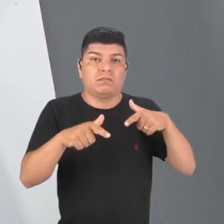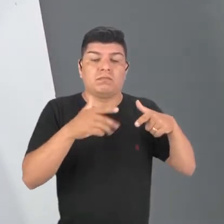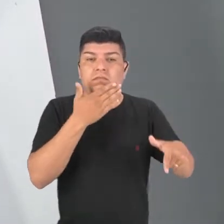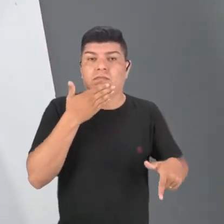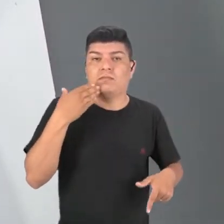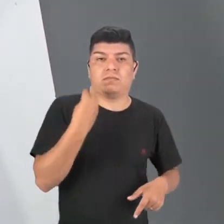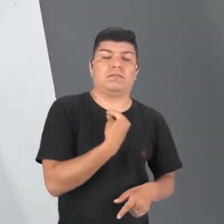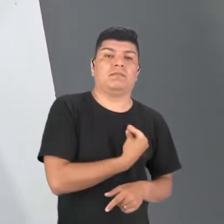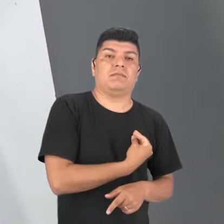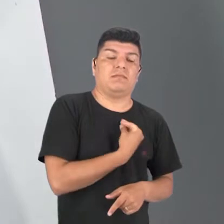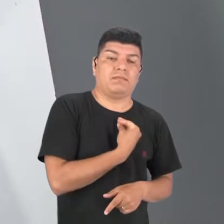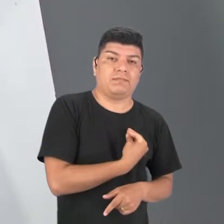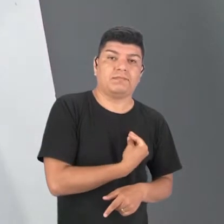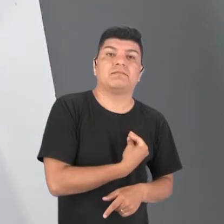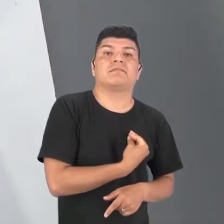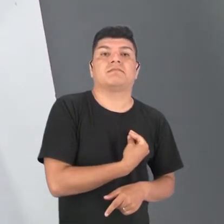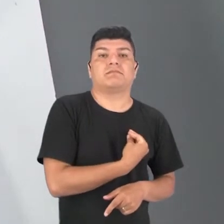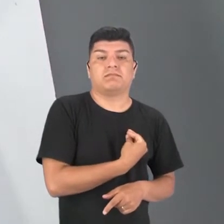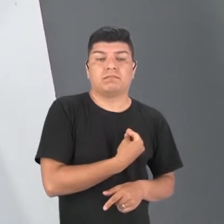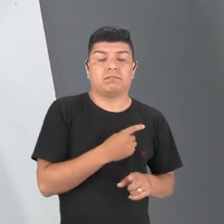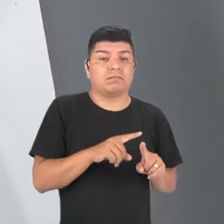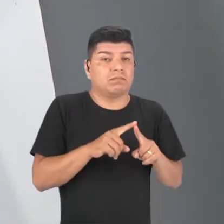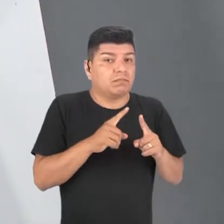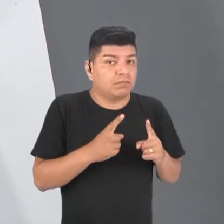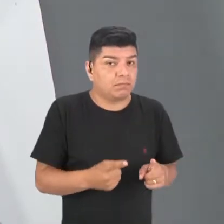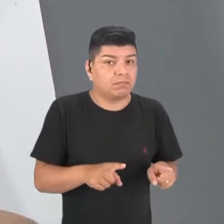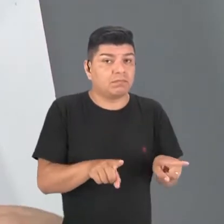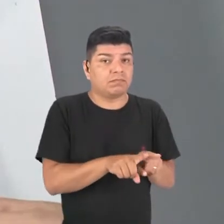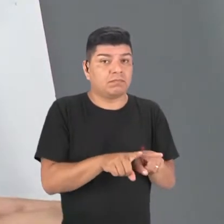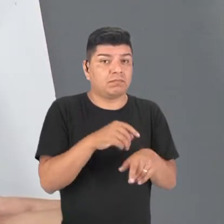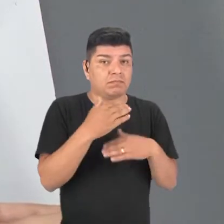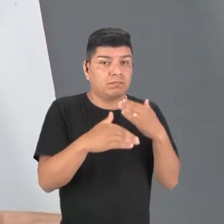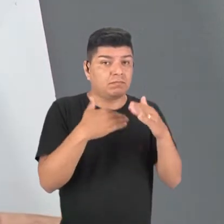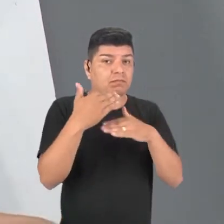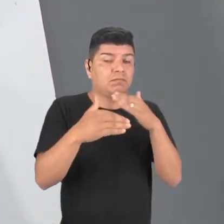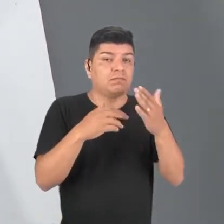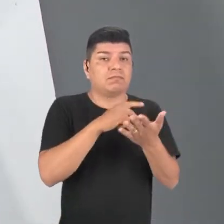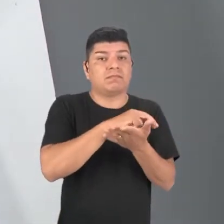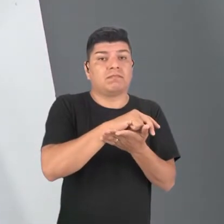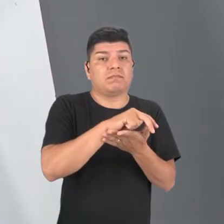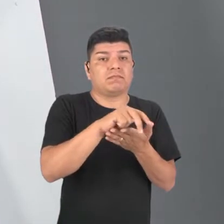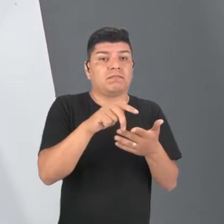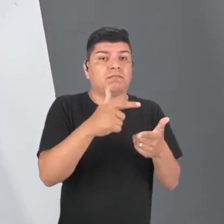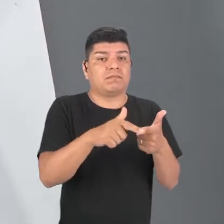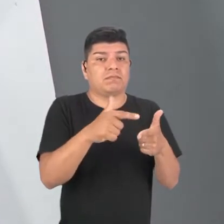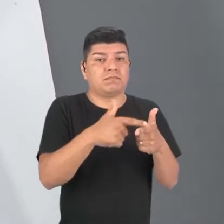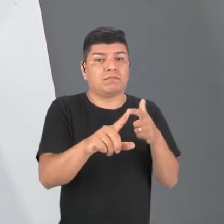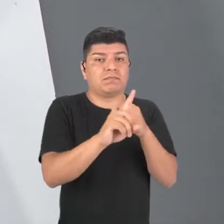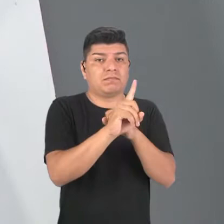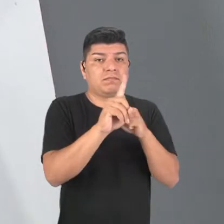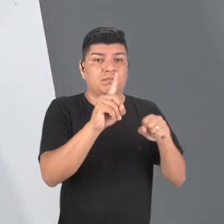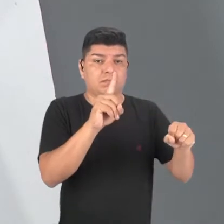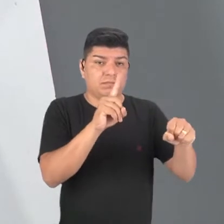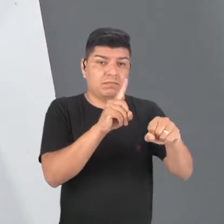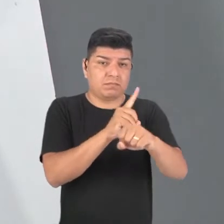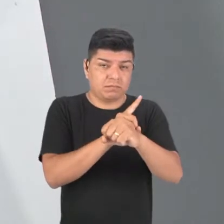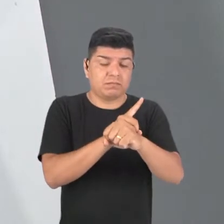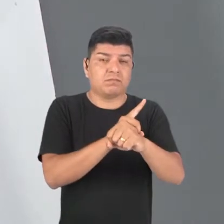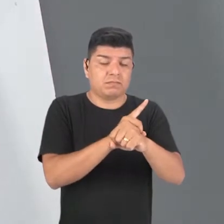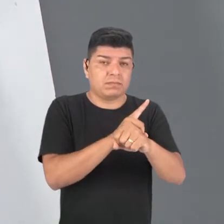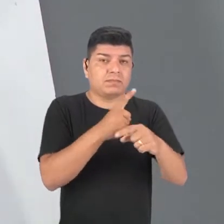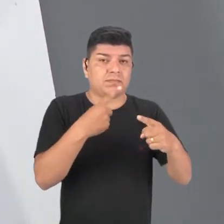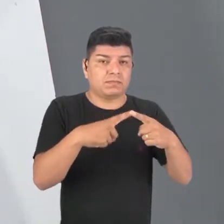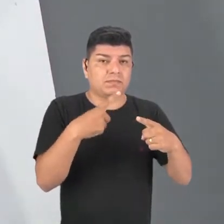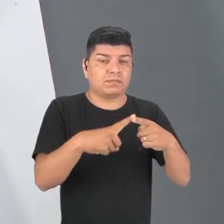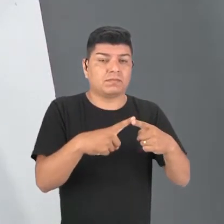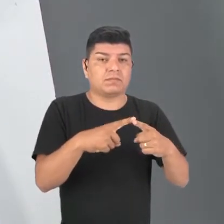que nós já falamos um pouco disso. No entanto, esse processo gera vários problemas sociais, pois